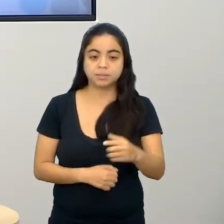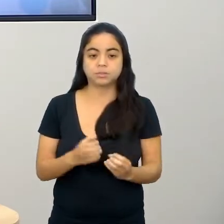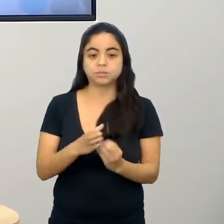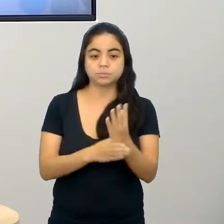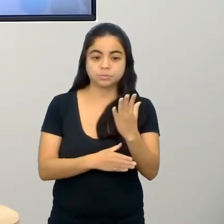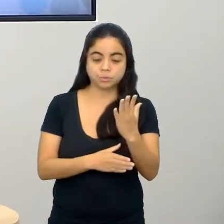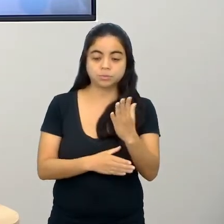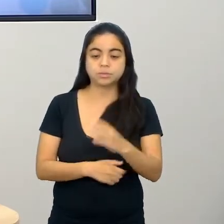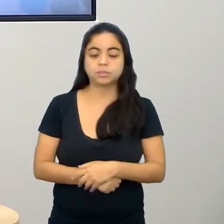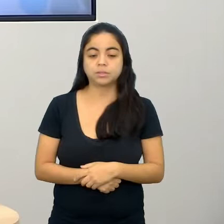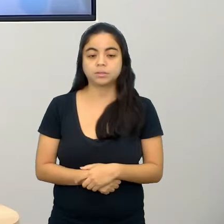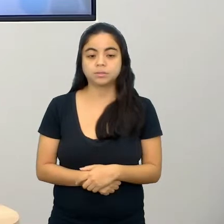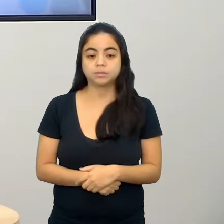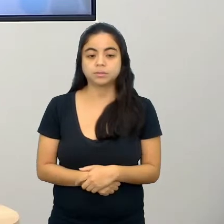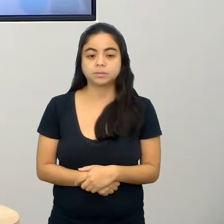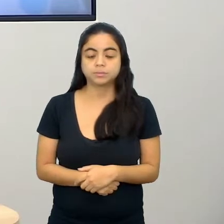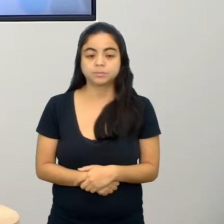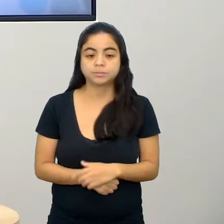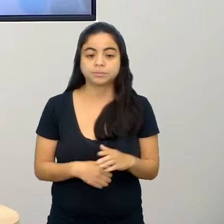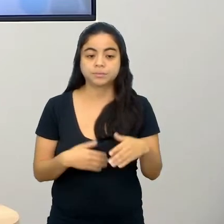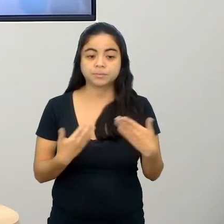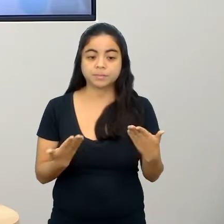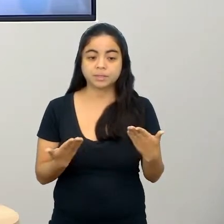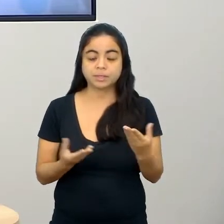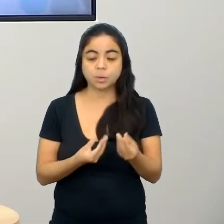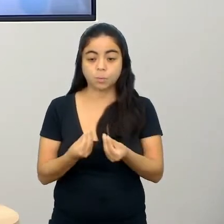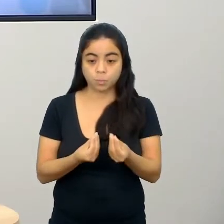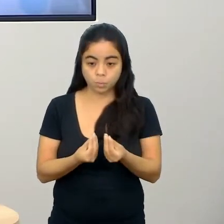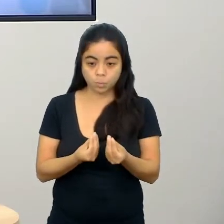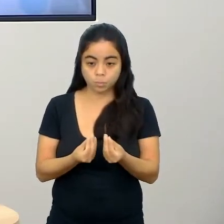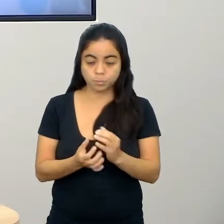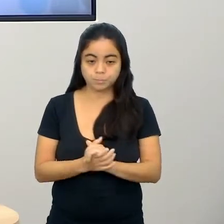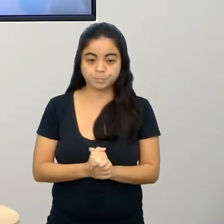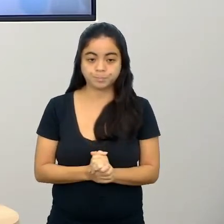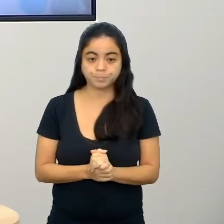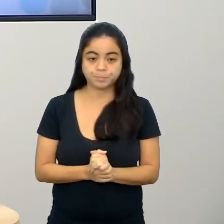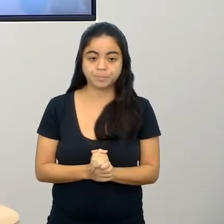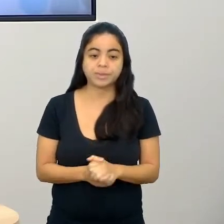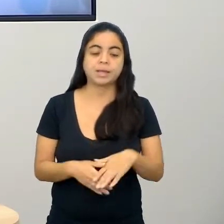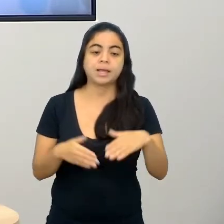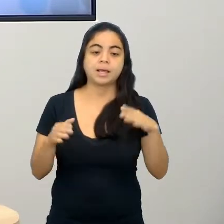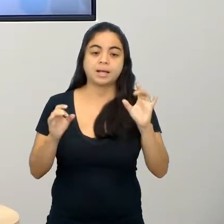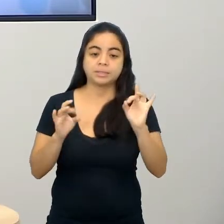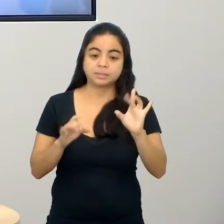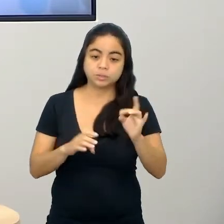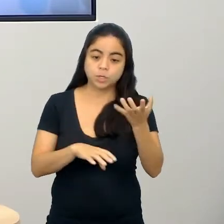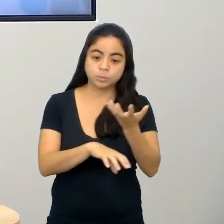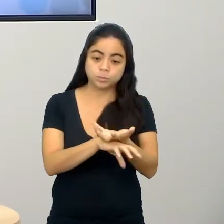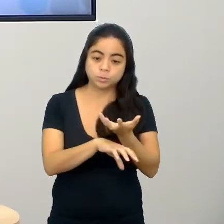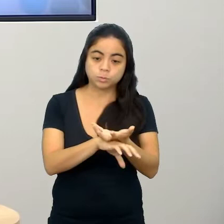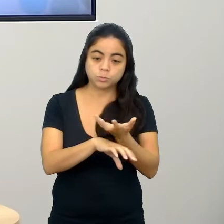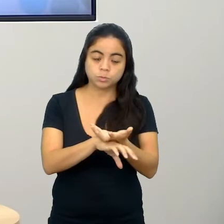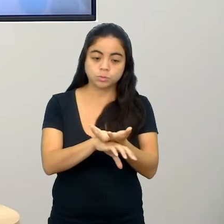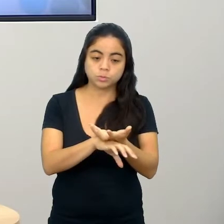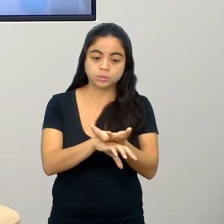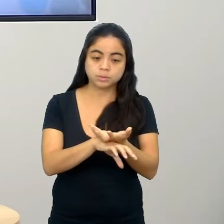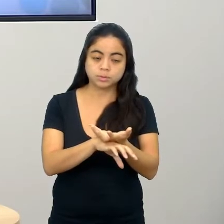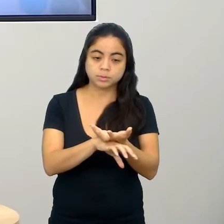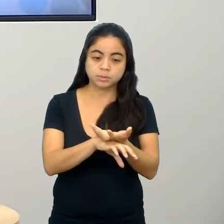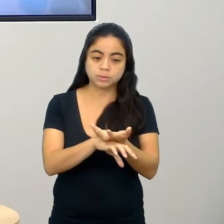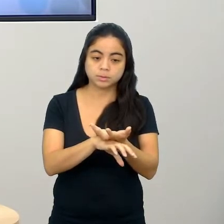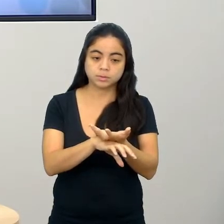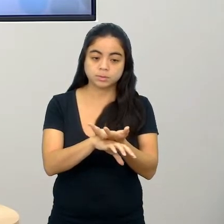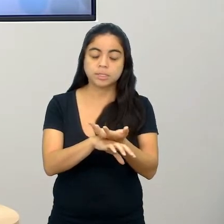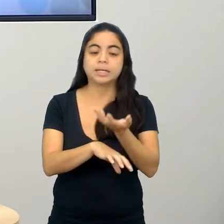introdução ali, de recuperação. Então, qual é a ideia? Especificamente nessa unidade curricular 2, nessa unidade curricular